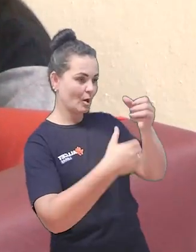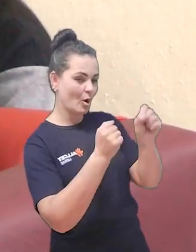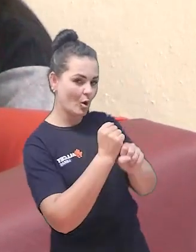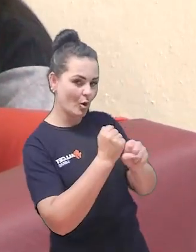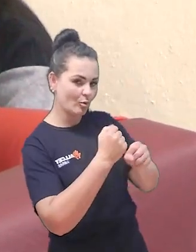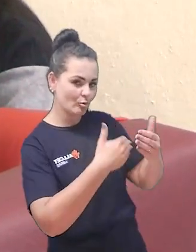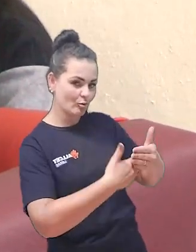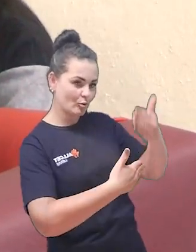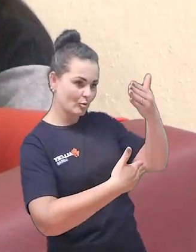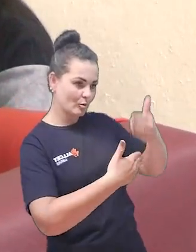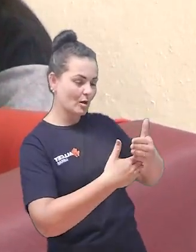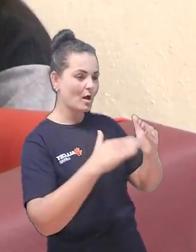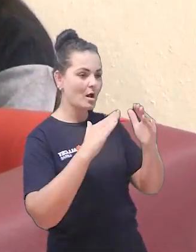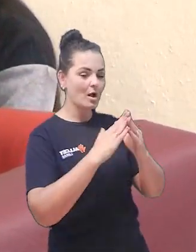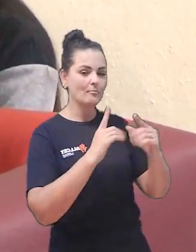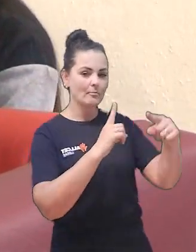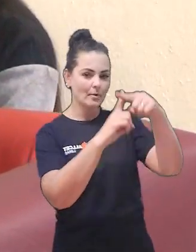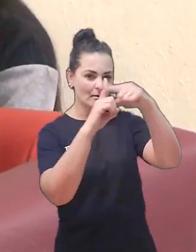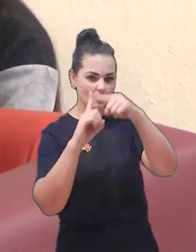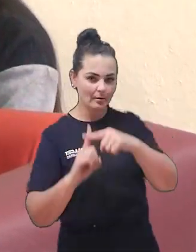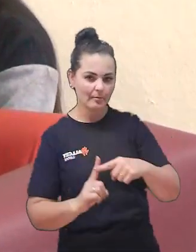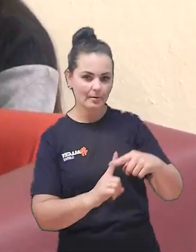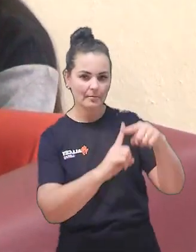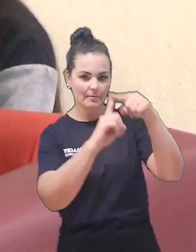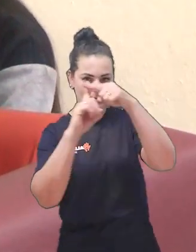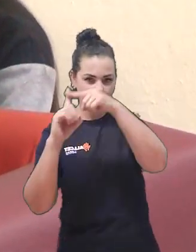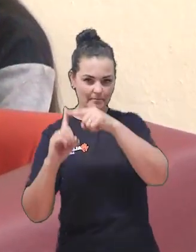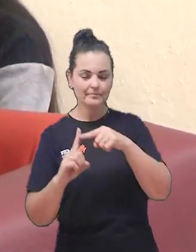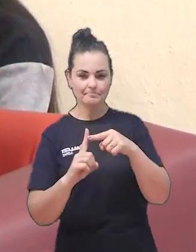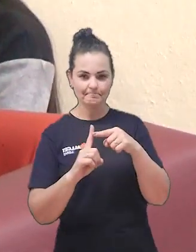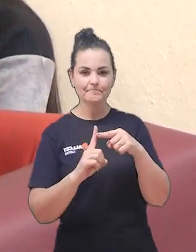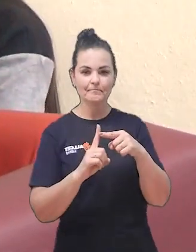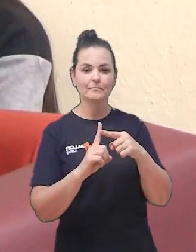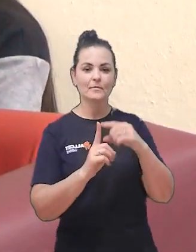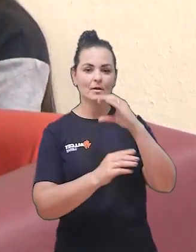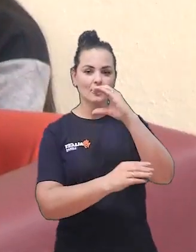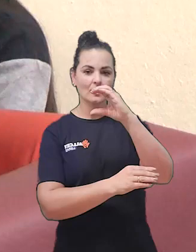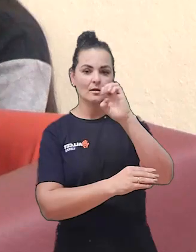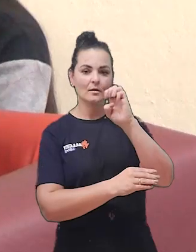da capela. Isso foi uma grata satisfação que eu tive na vida.